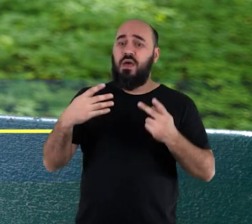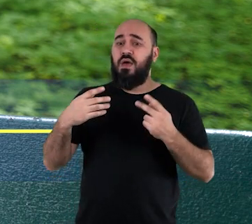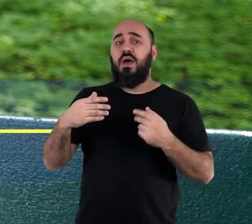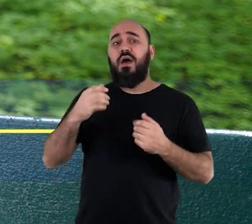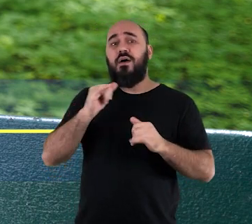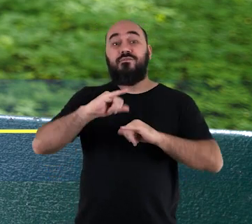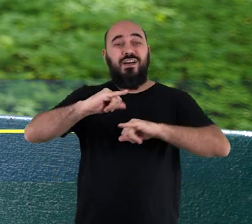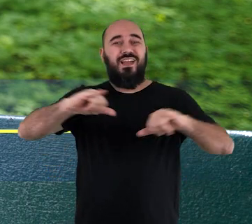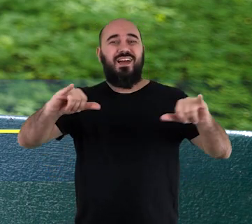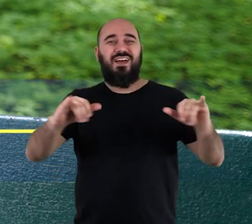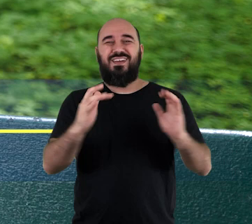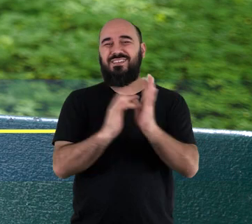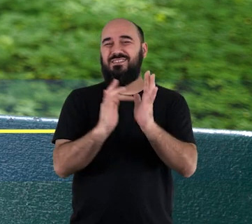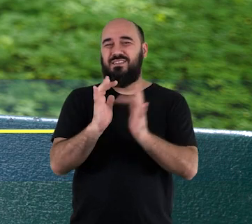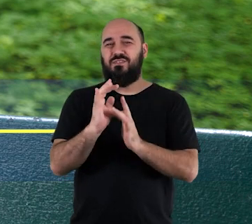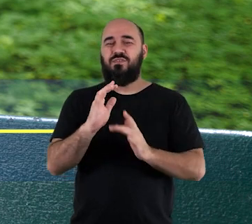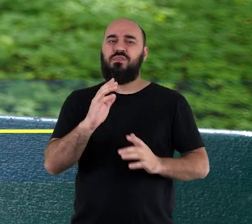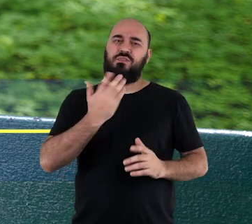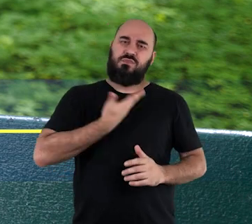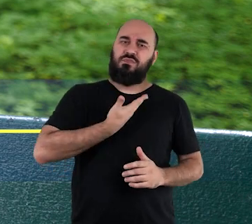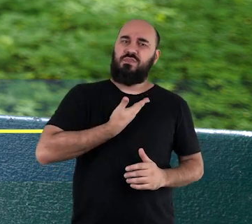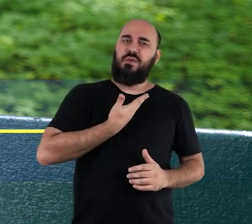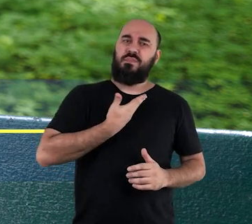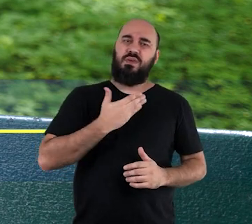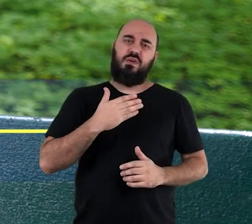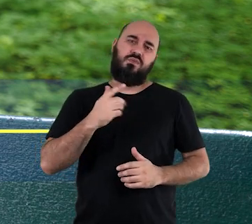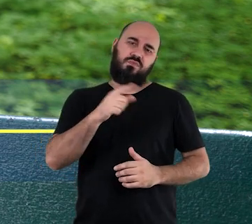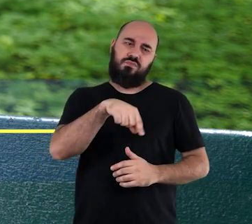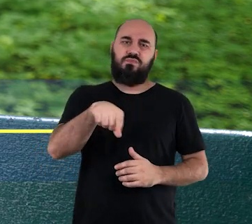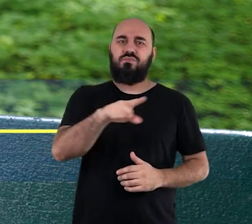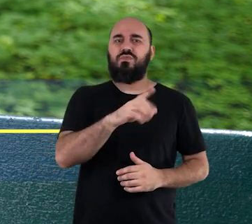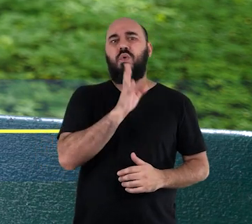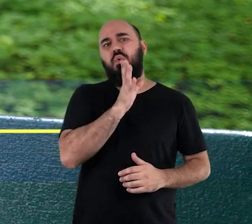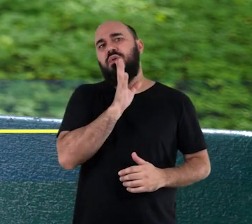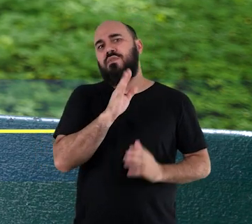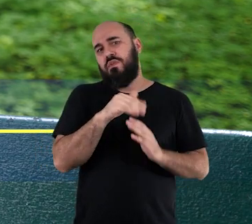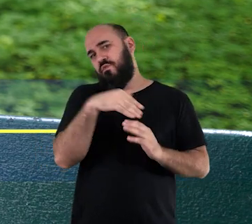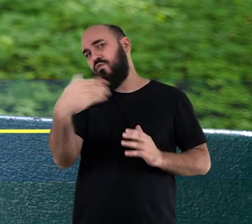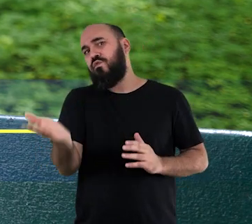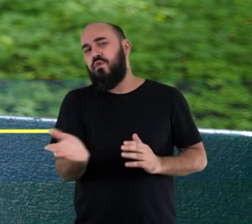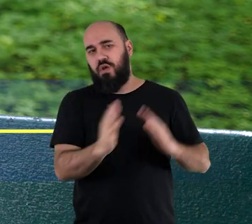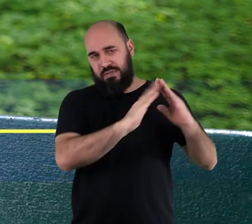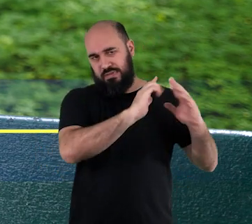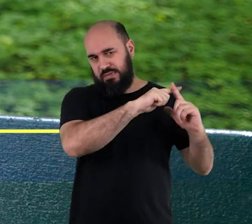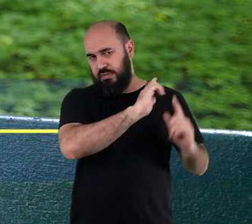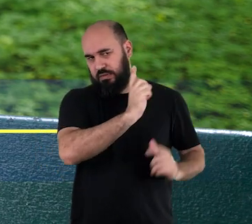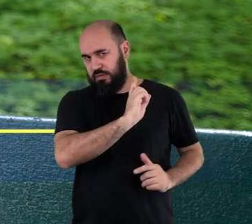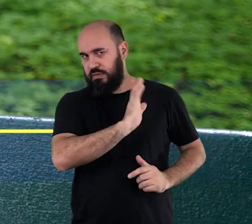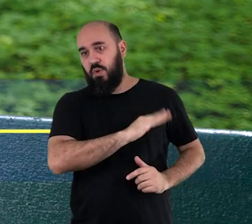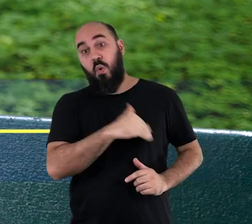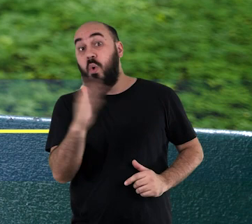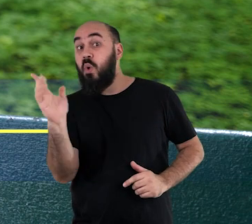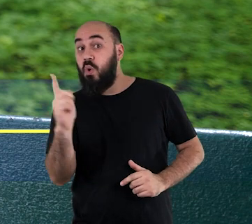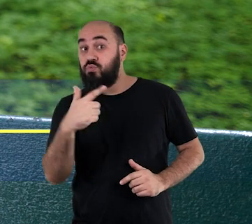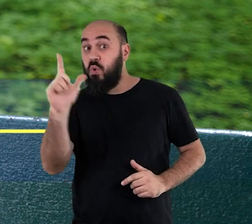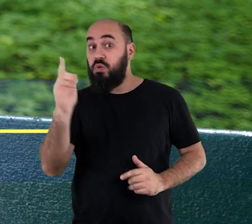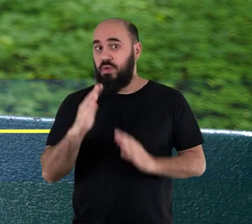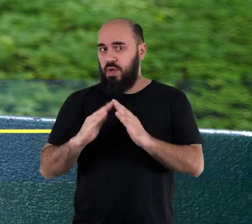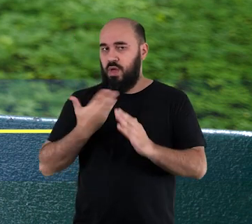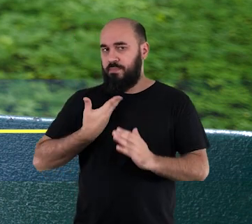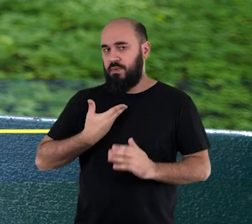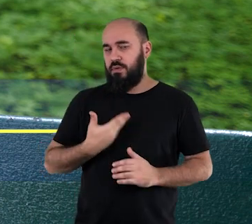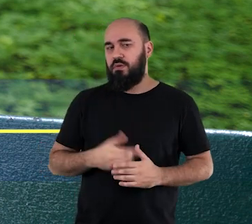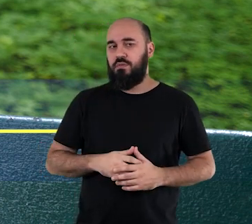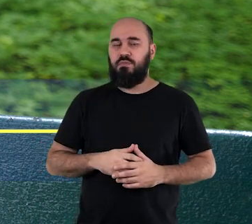havia feito fora da igreja. E a partir daí, só que no momento, as igrejas estavam fechadas por causa da